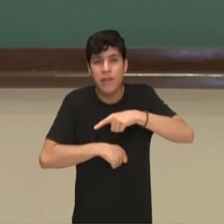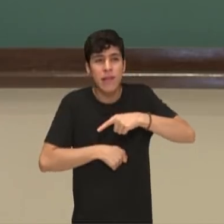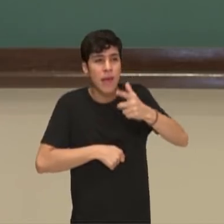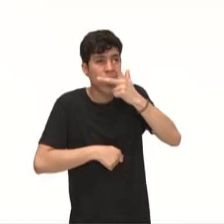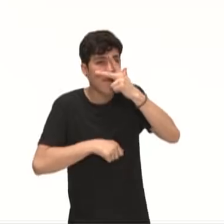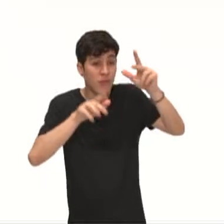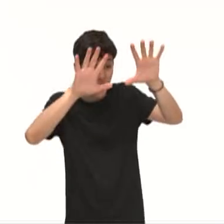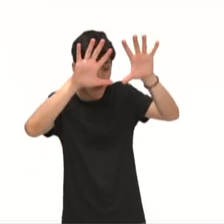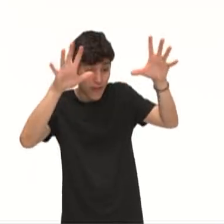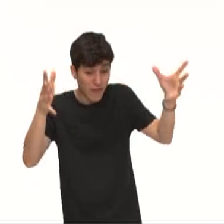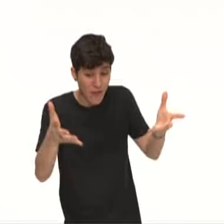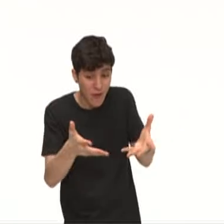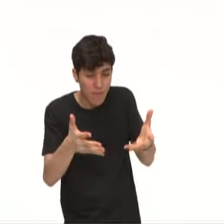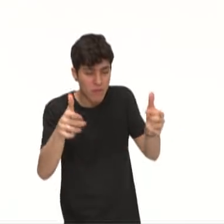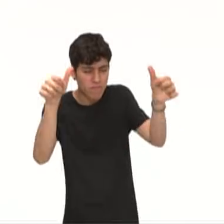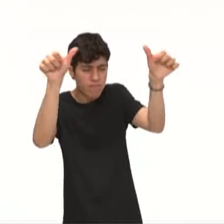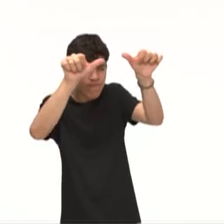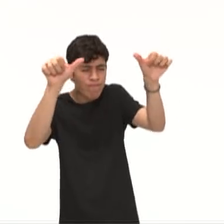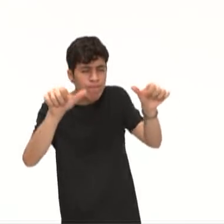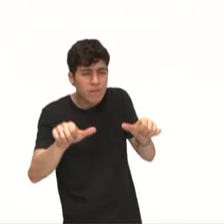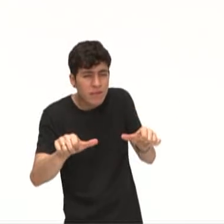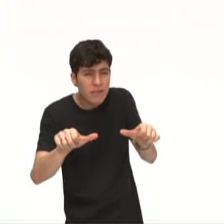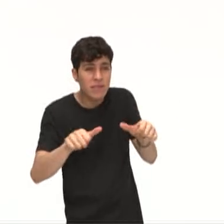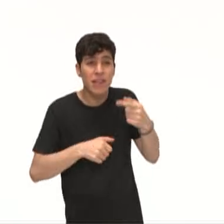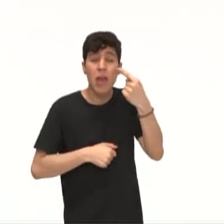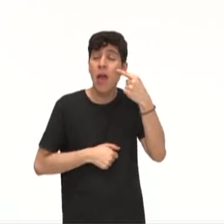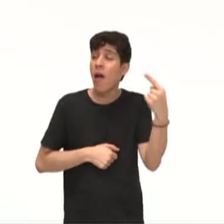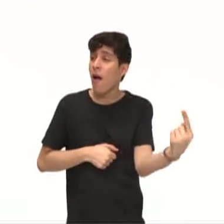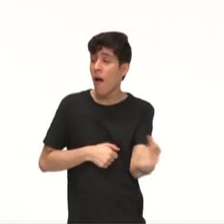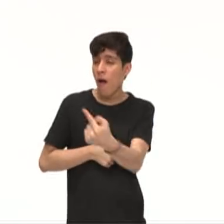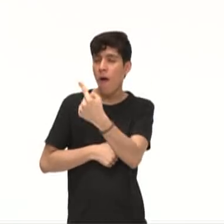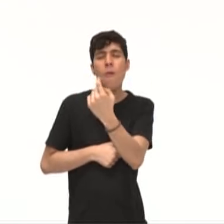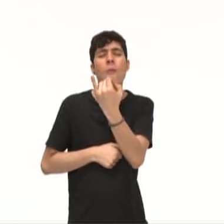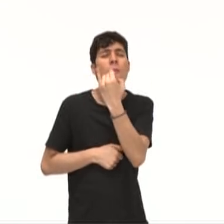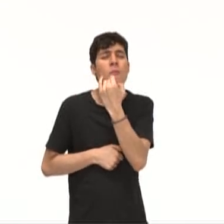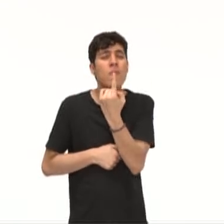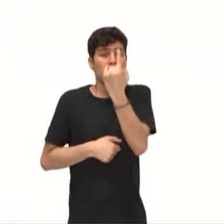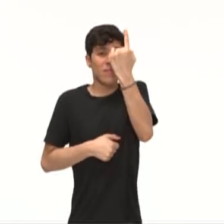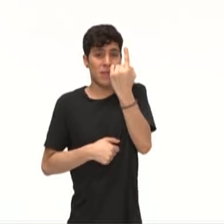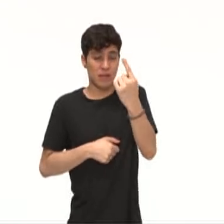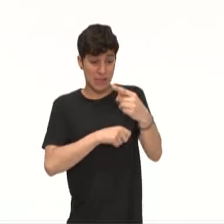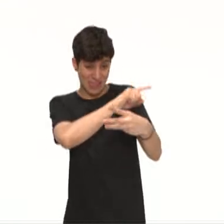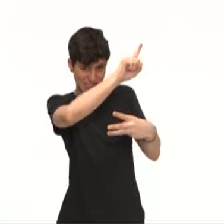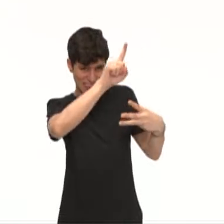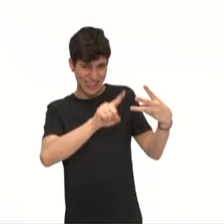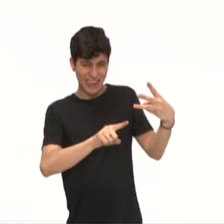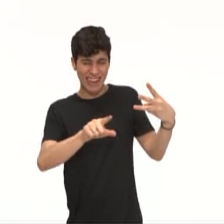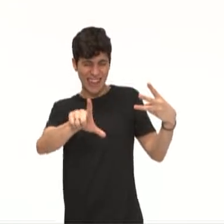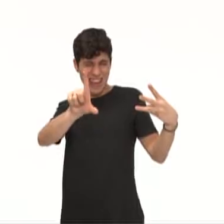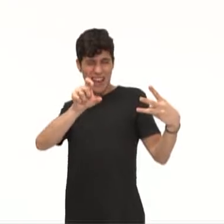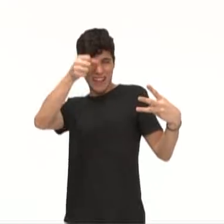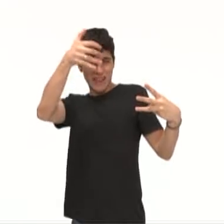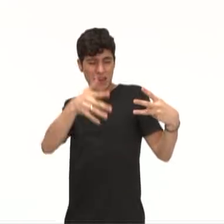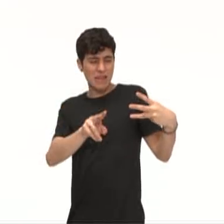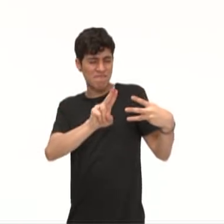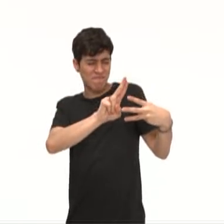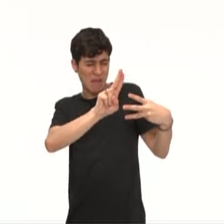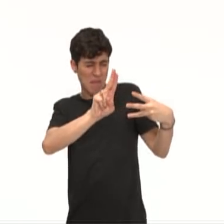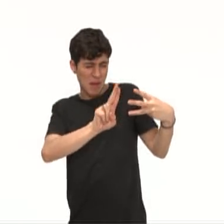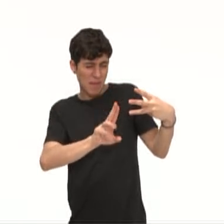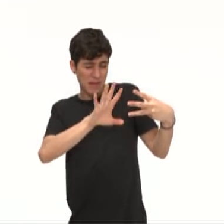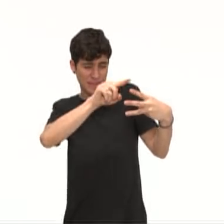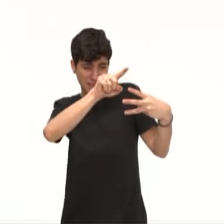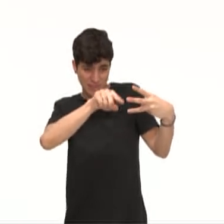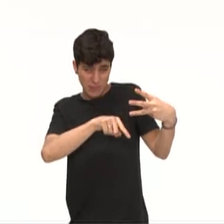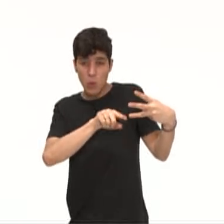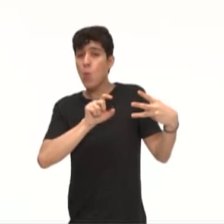olhem só, né? E aqui a gente tem como exemplo, dos três lá que eu falei, do Augusto, do Haroldo e de